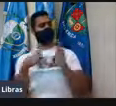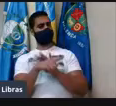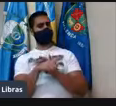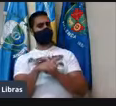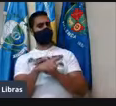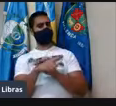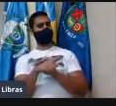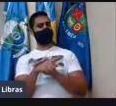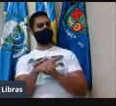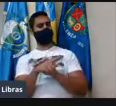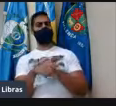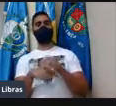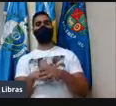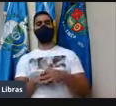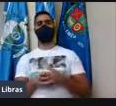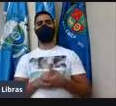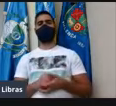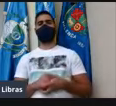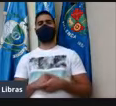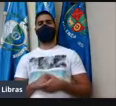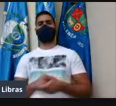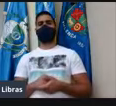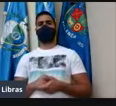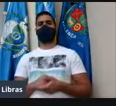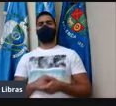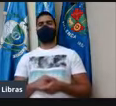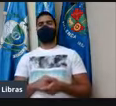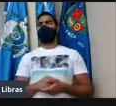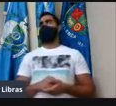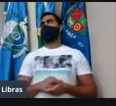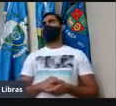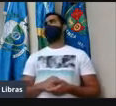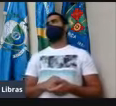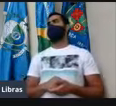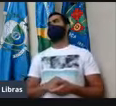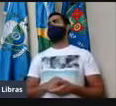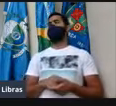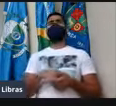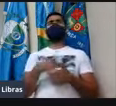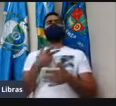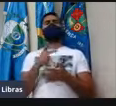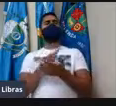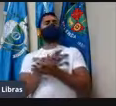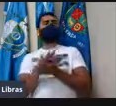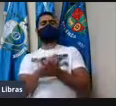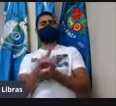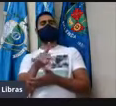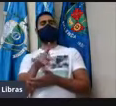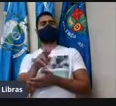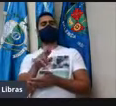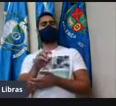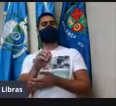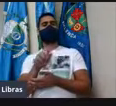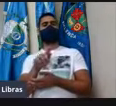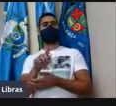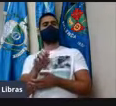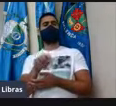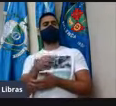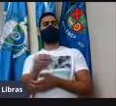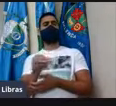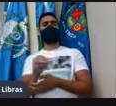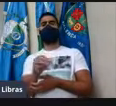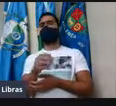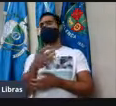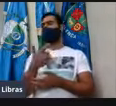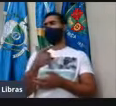bem diretas, não sobre Progestão, nada sobre. Você falou aí, eu